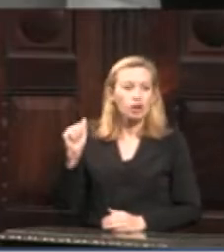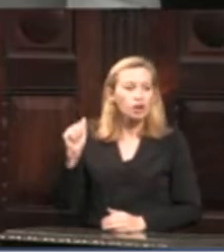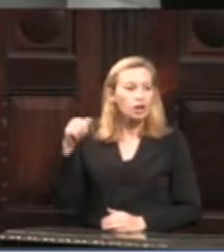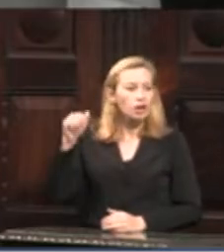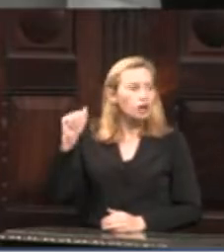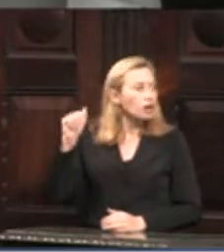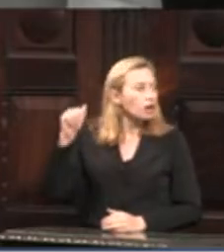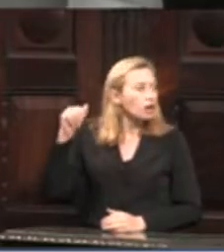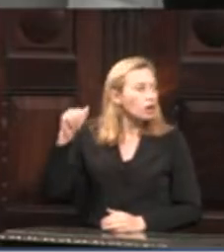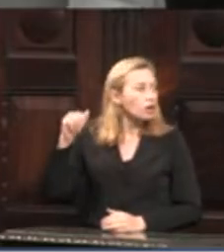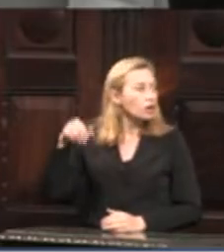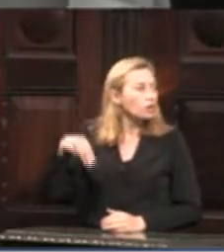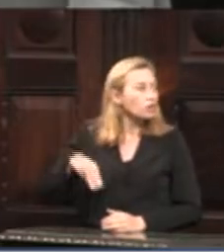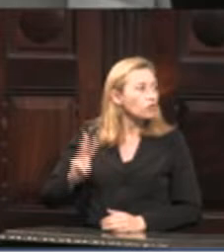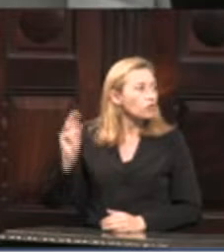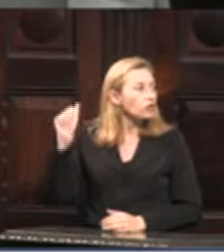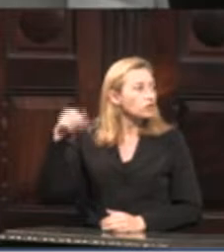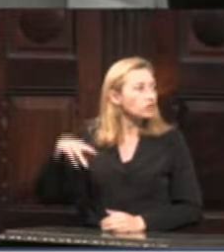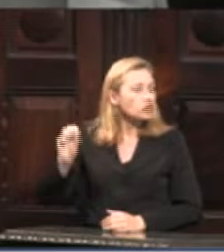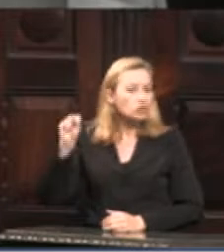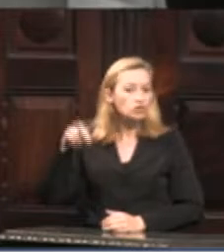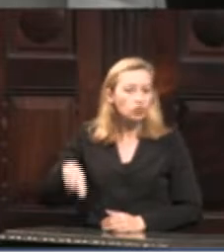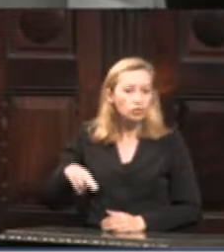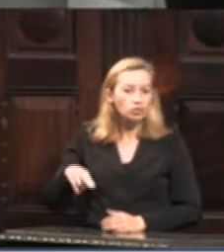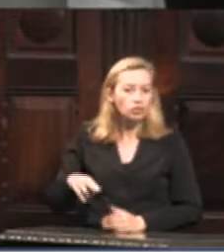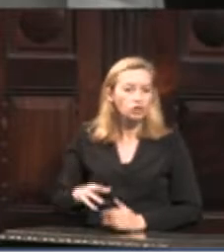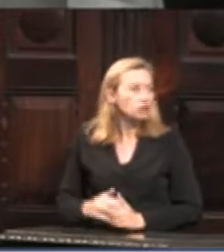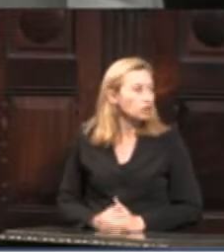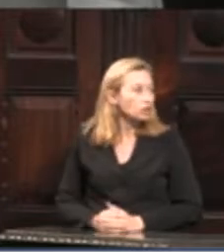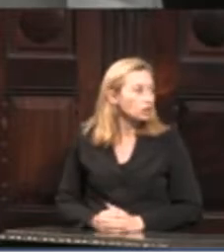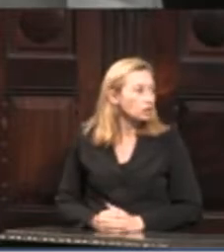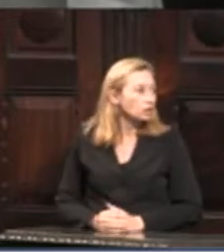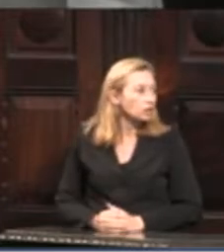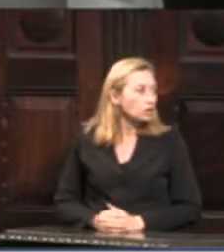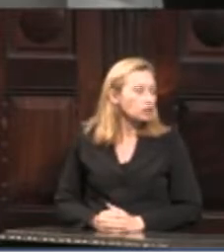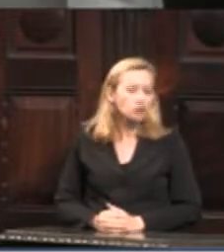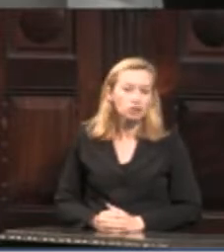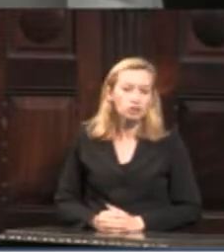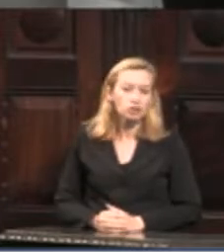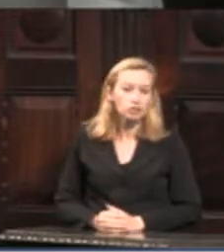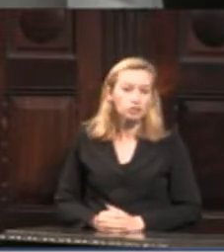a presidente está possibilitada por conta de ser autora do projeto.